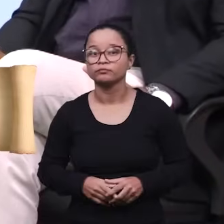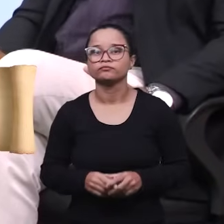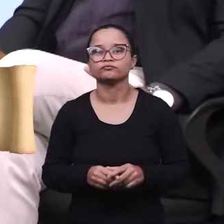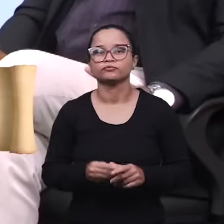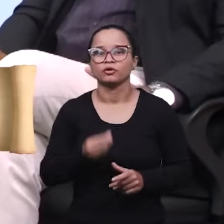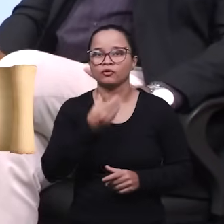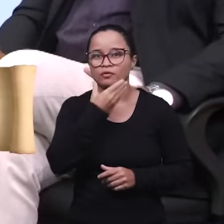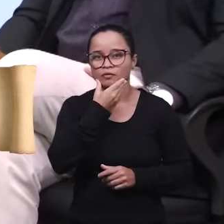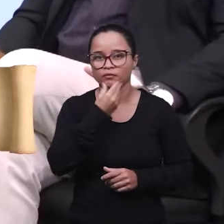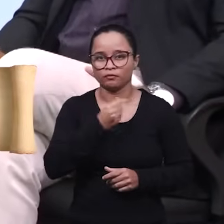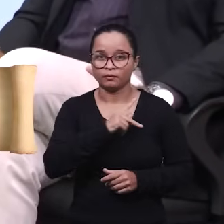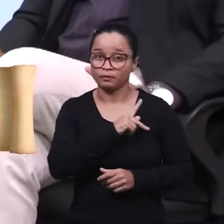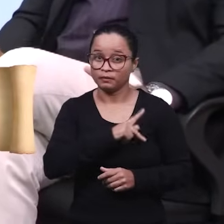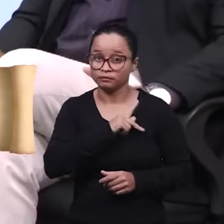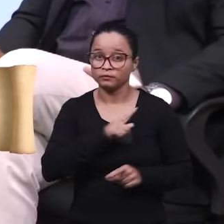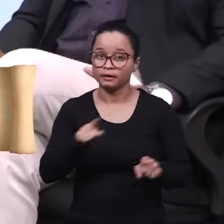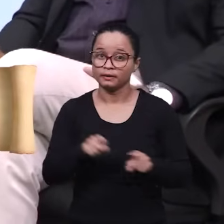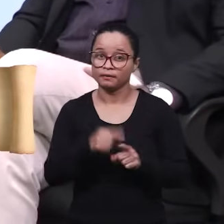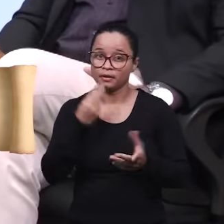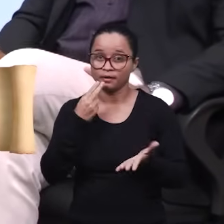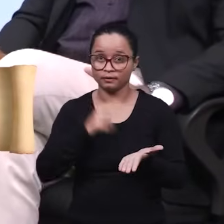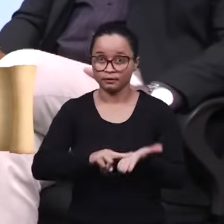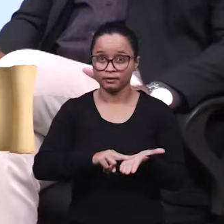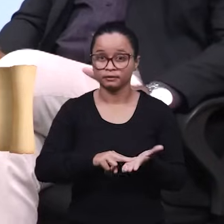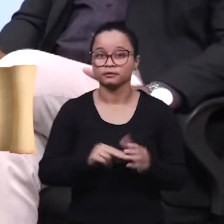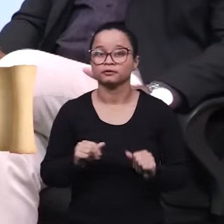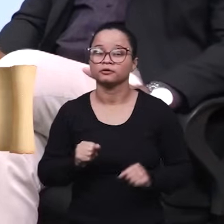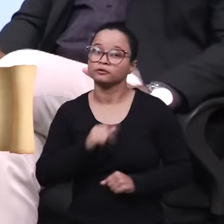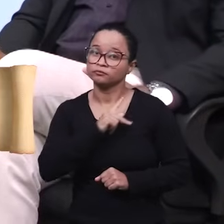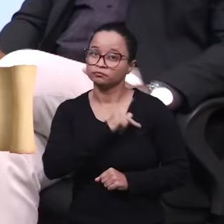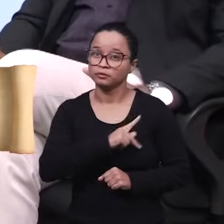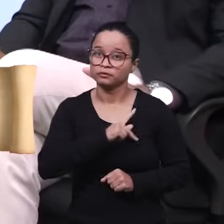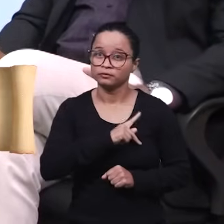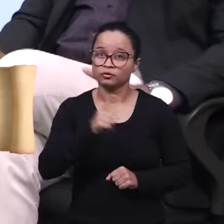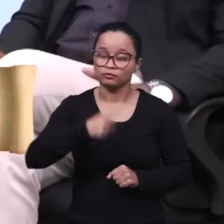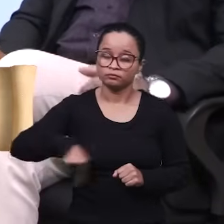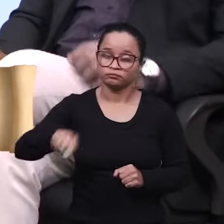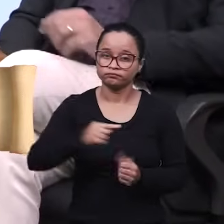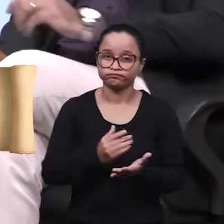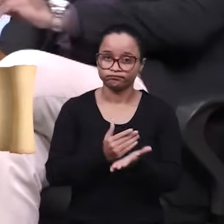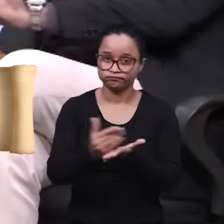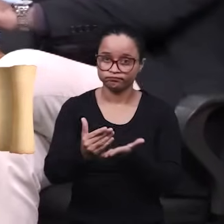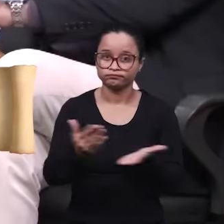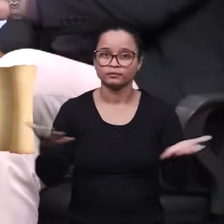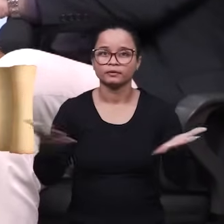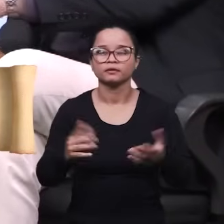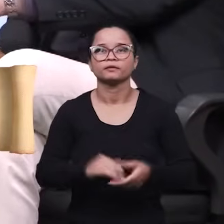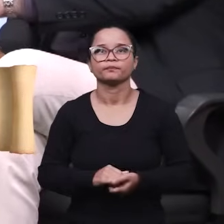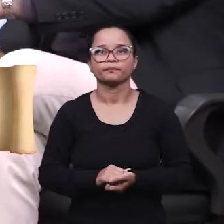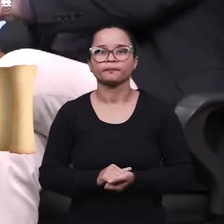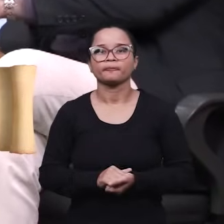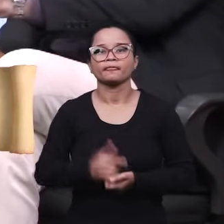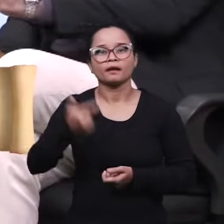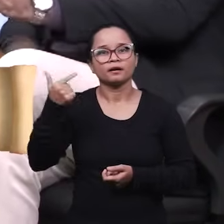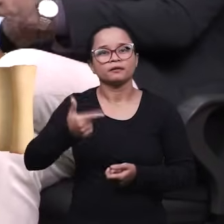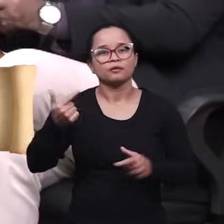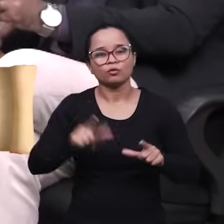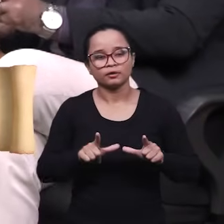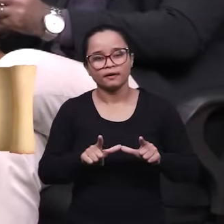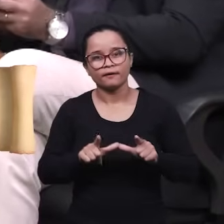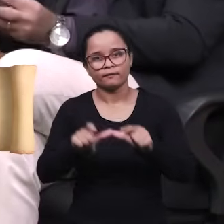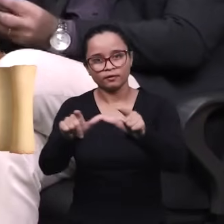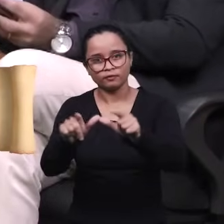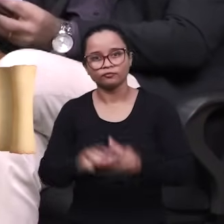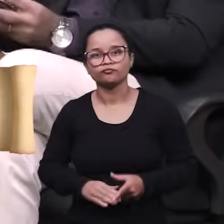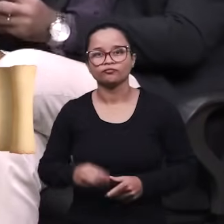cartas de Paulo. Nós vamos dar início à segunda viagem